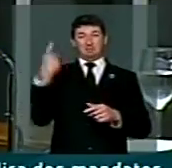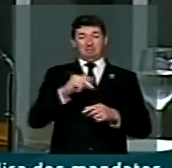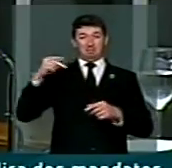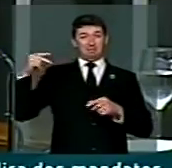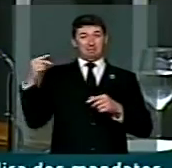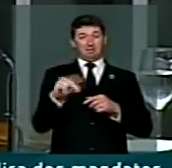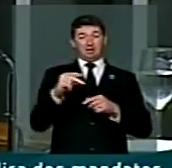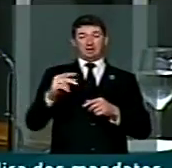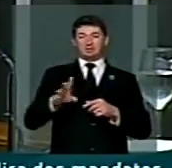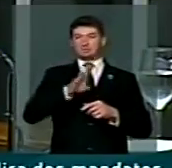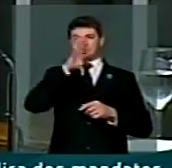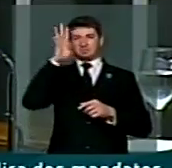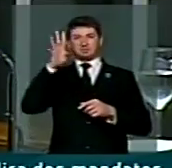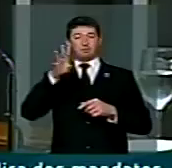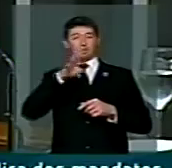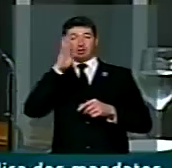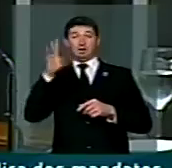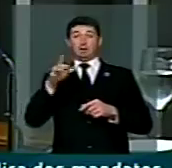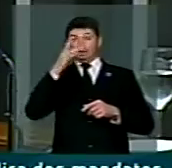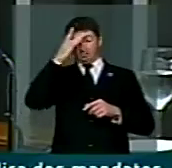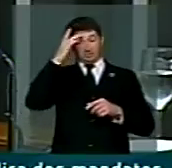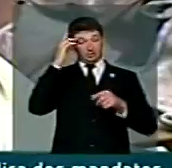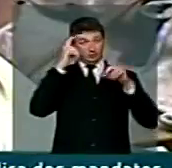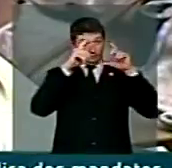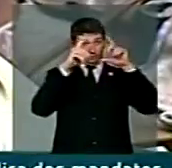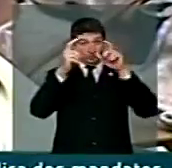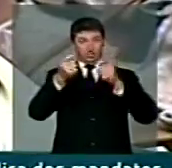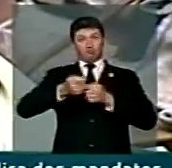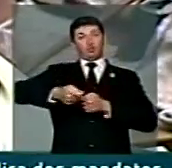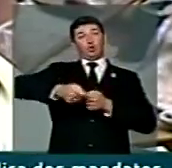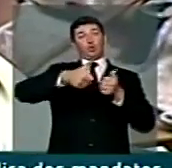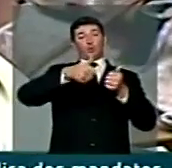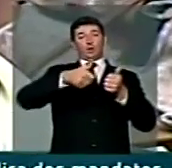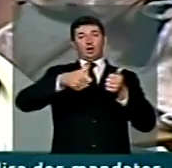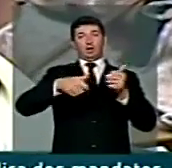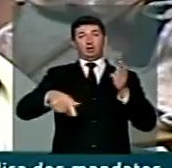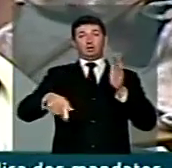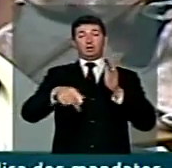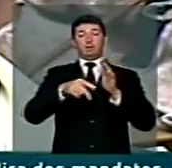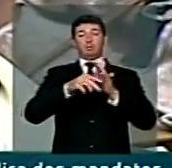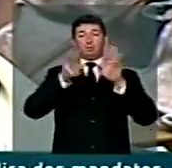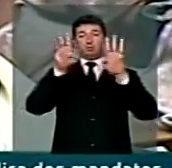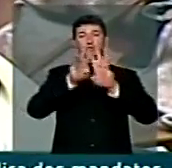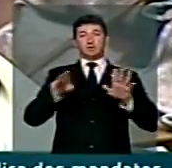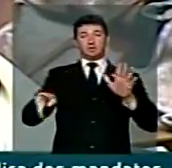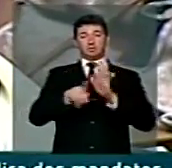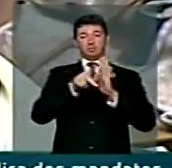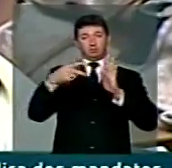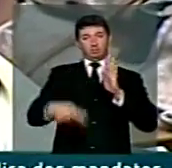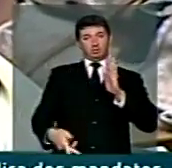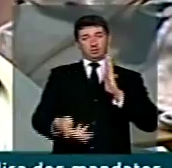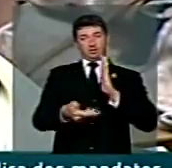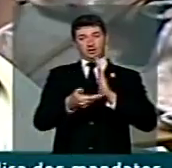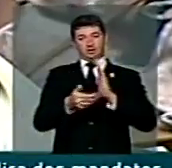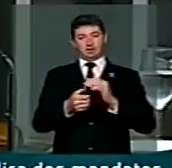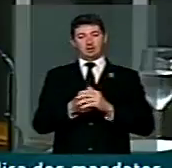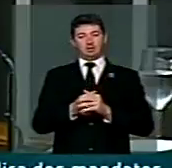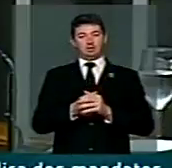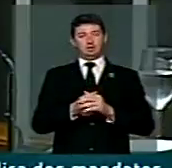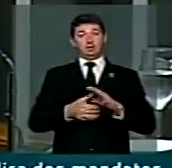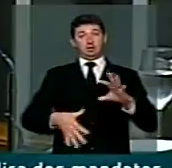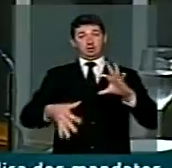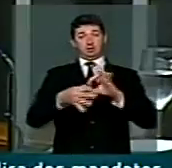tortura. O autor está doando a obra ao acervo da Câmara,